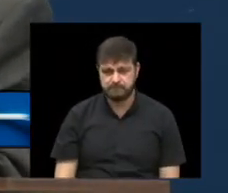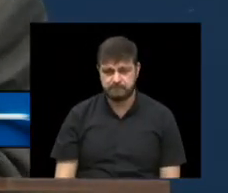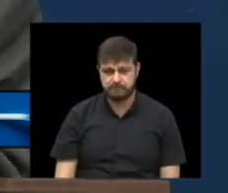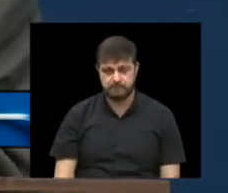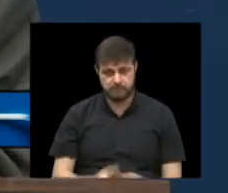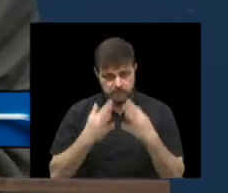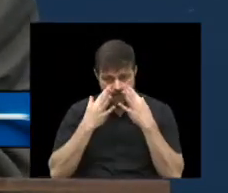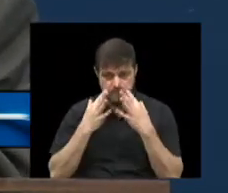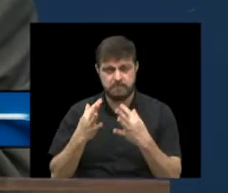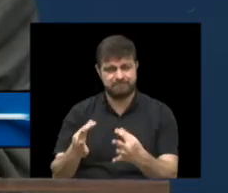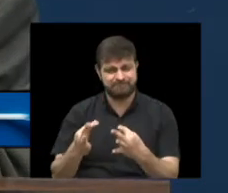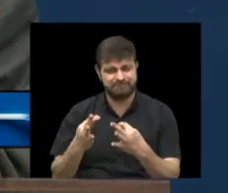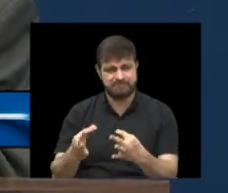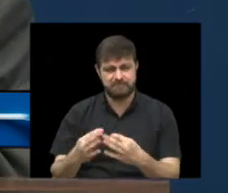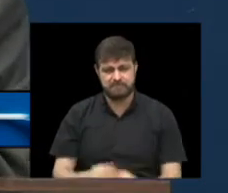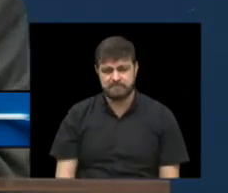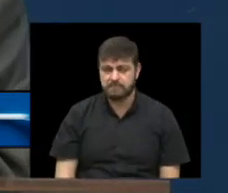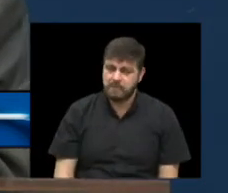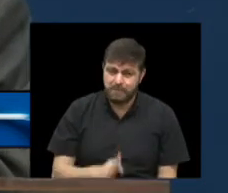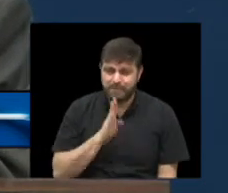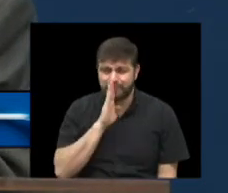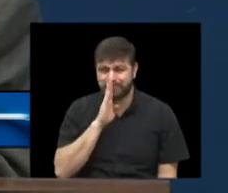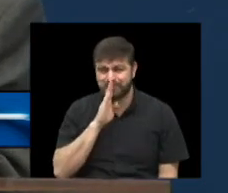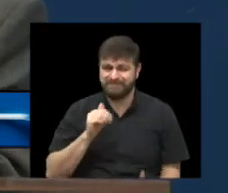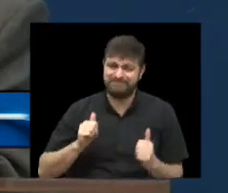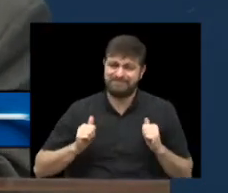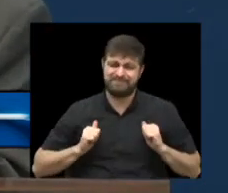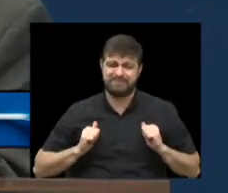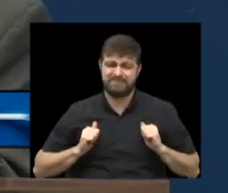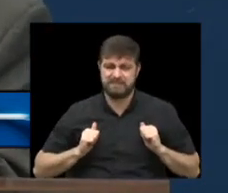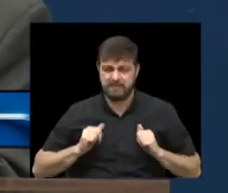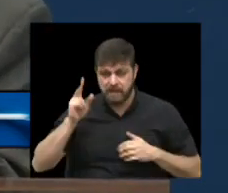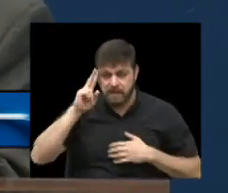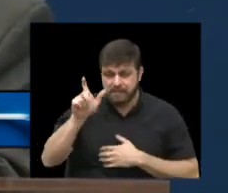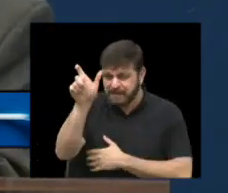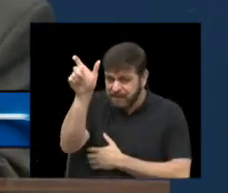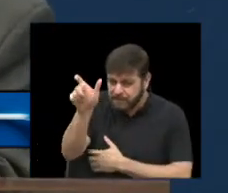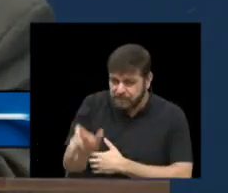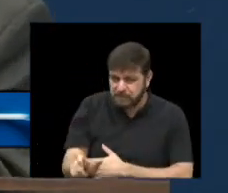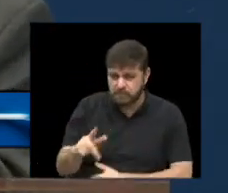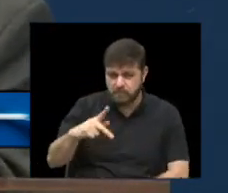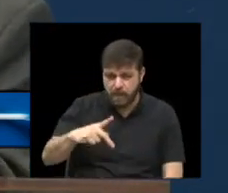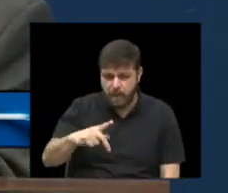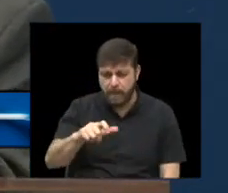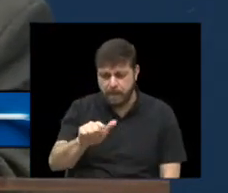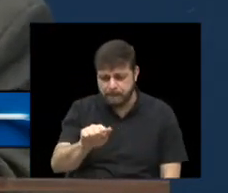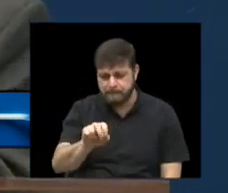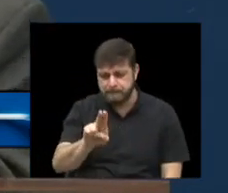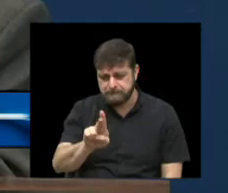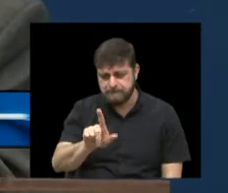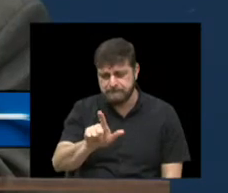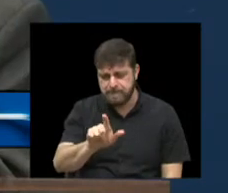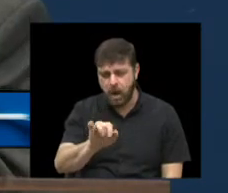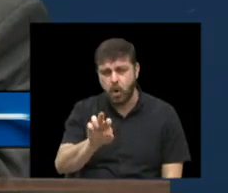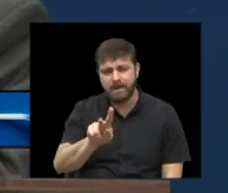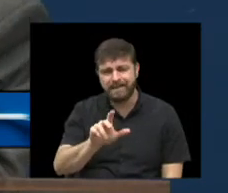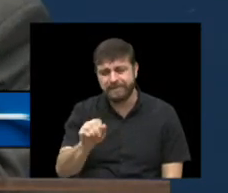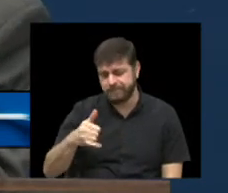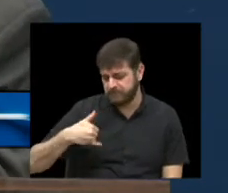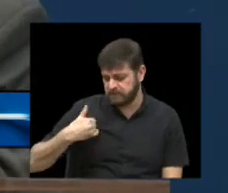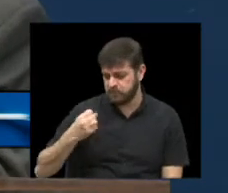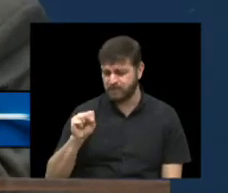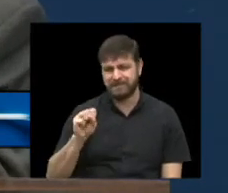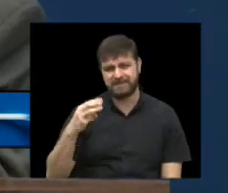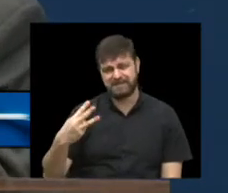dos senhores, mas não podia deixar de falar deste grande homem, com 83 anos, uma grande família, que